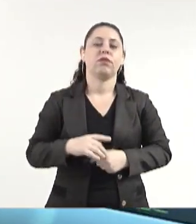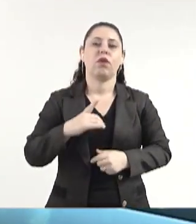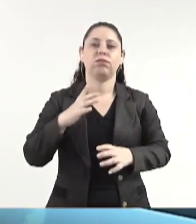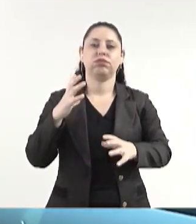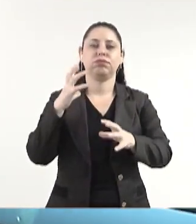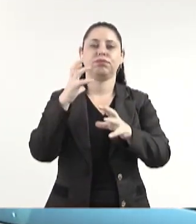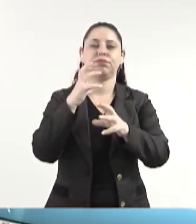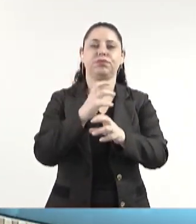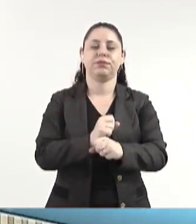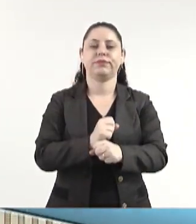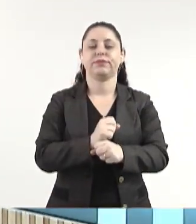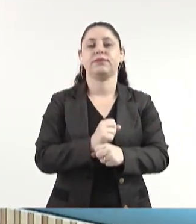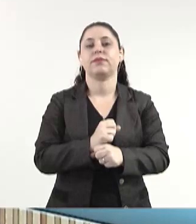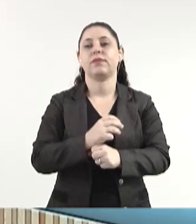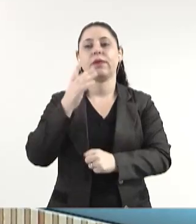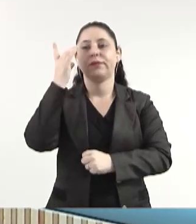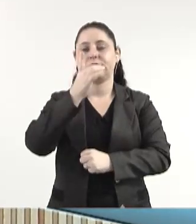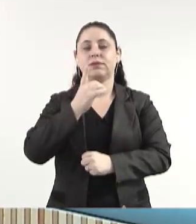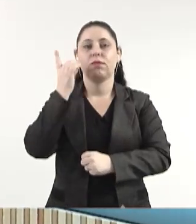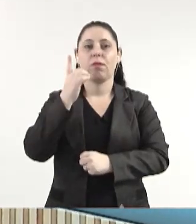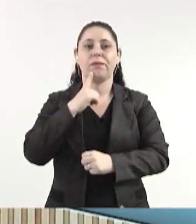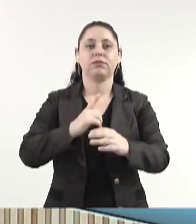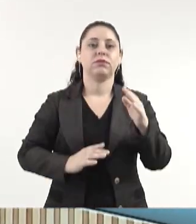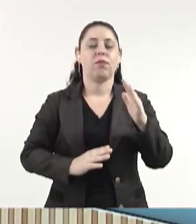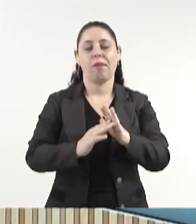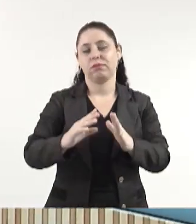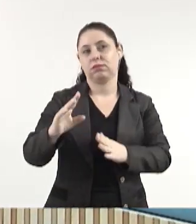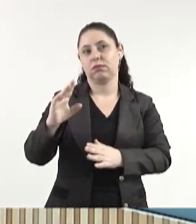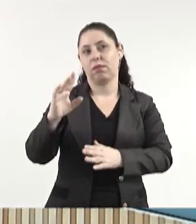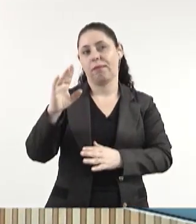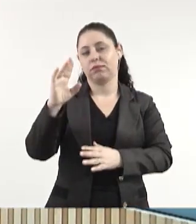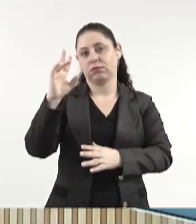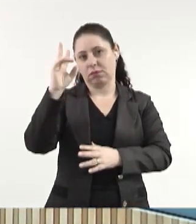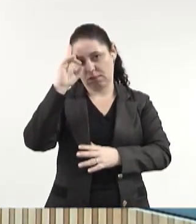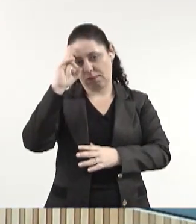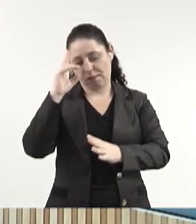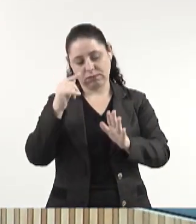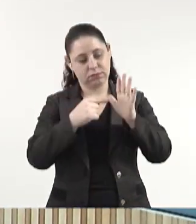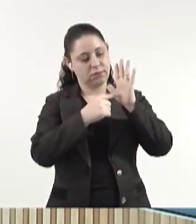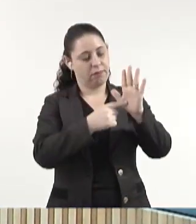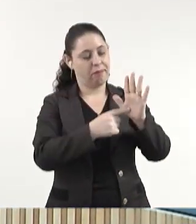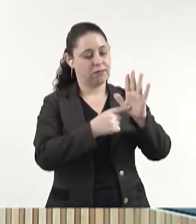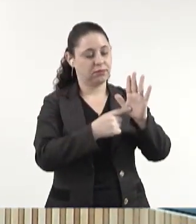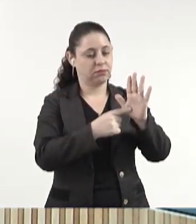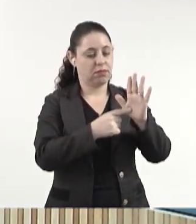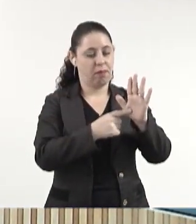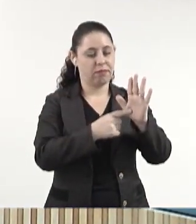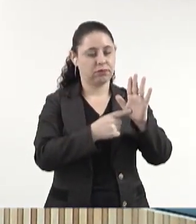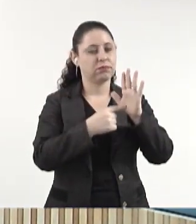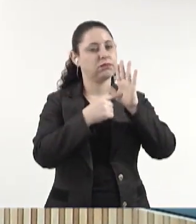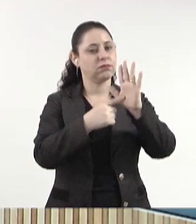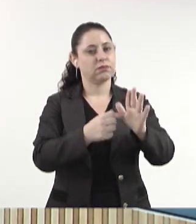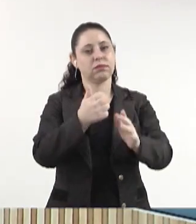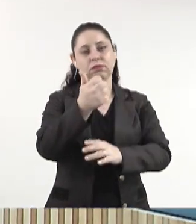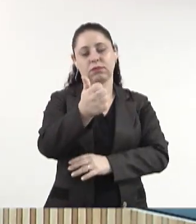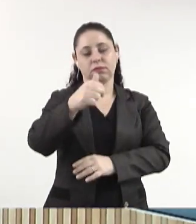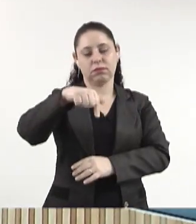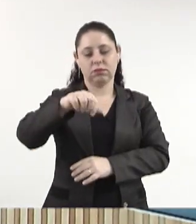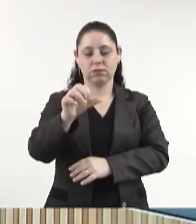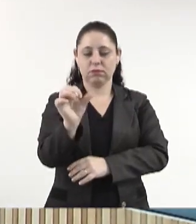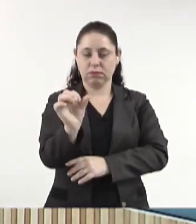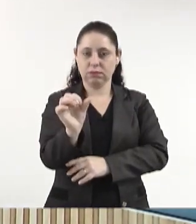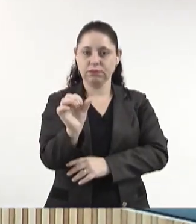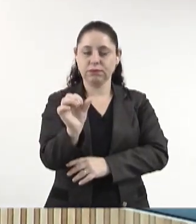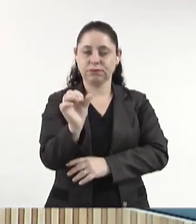ao todo, então, os deputados que tiveram até a última segunda-feira para apresentar essas emendas, eles apresentaram 176